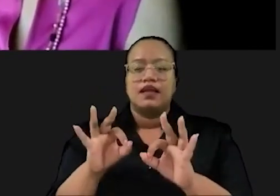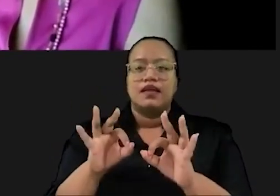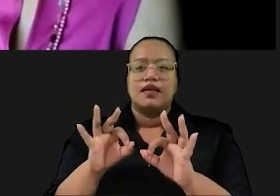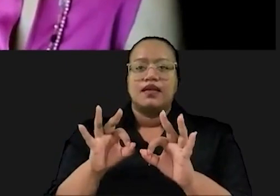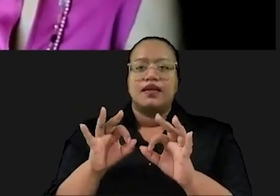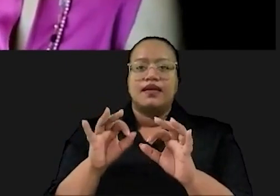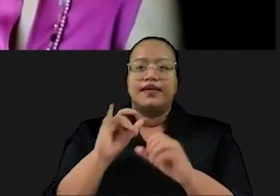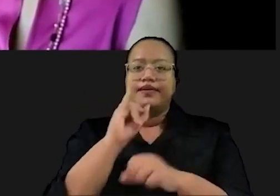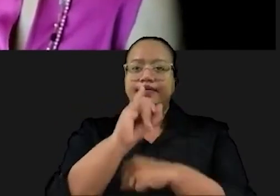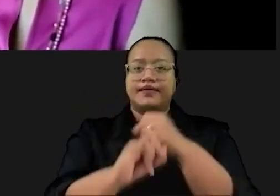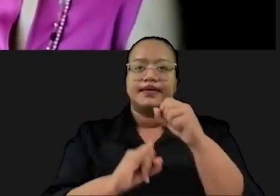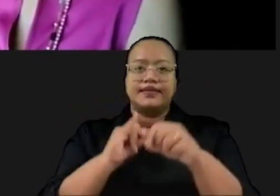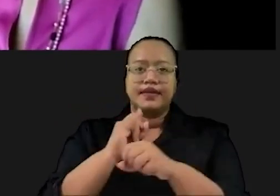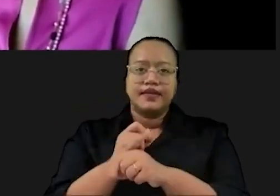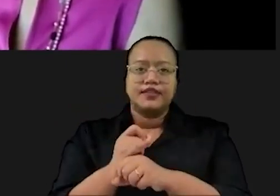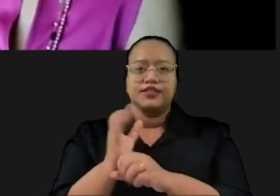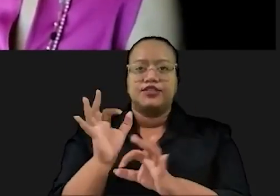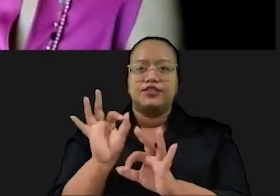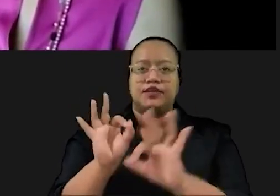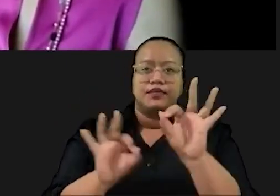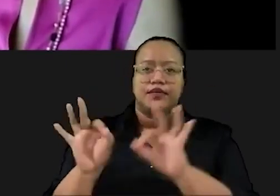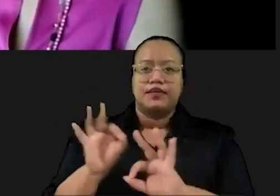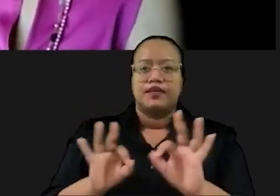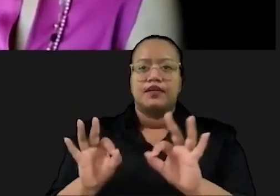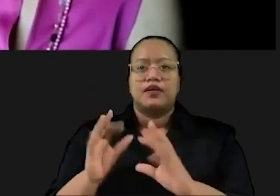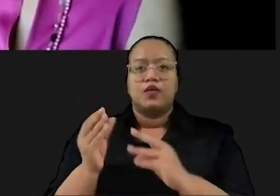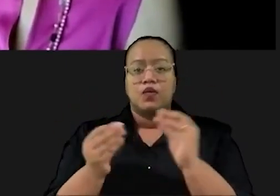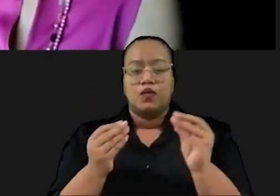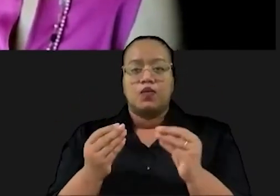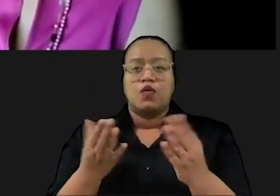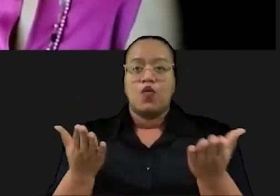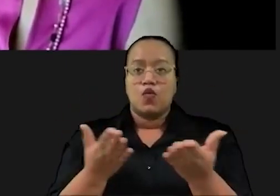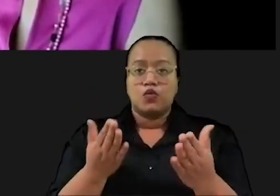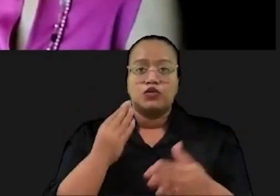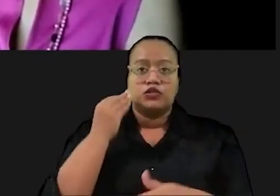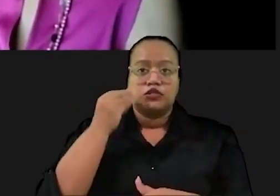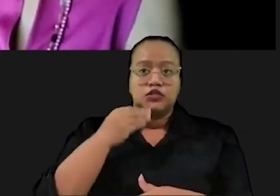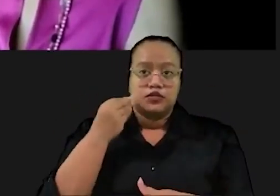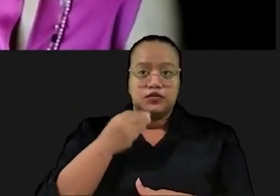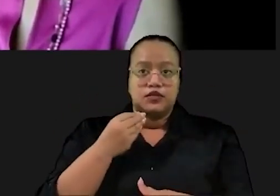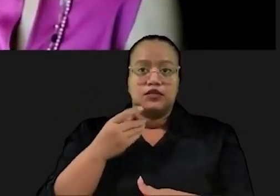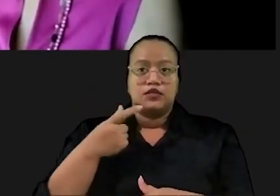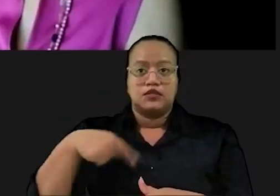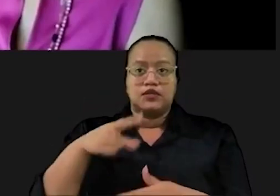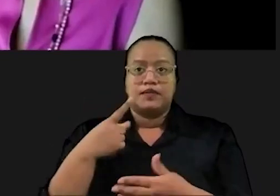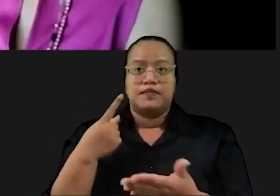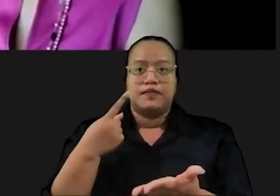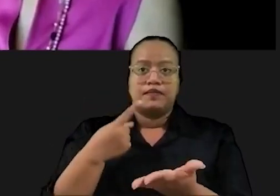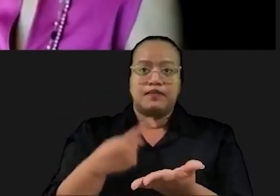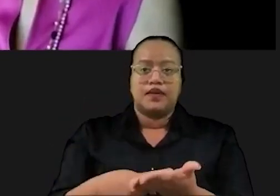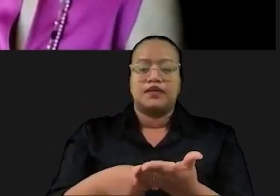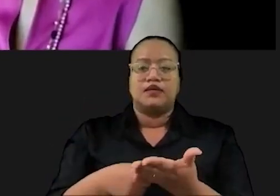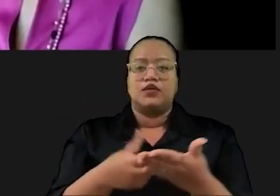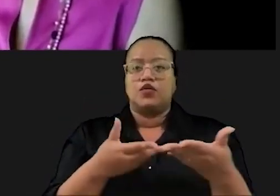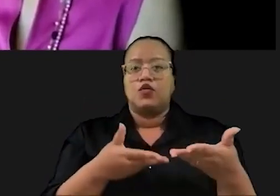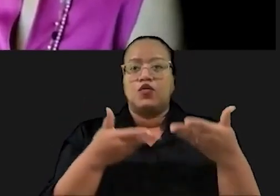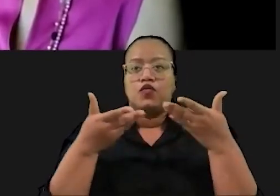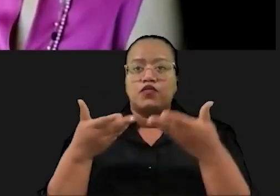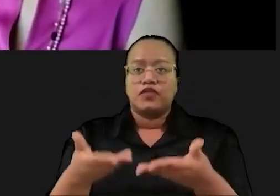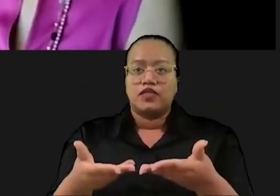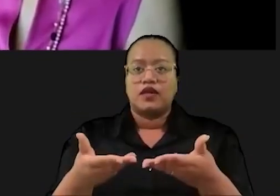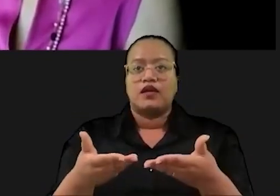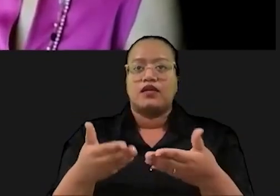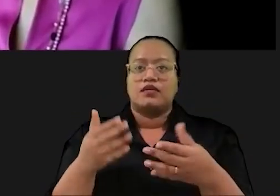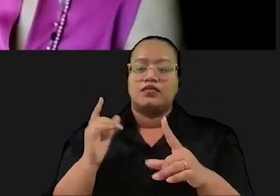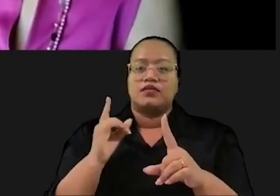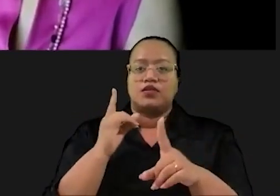essa experiência de hoje, que você está marcando conosco, nos convidando a nos encontrar, nós podemos transformar